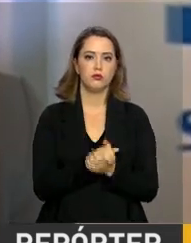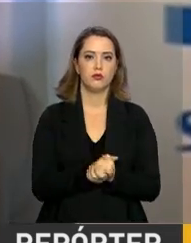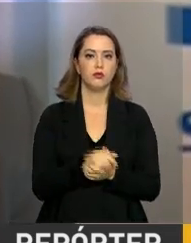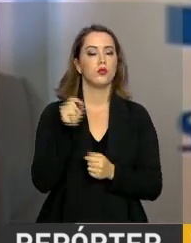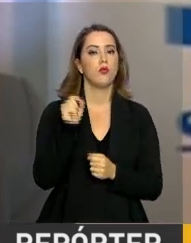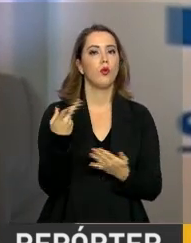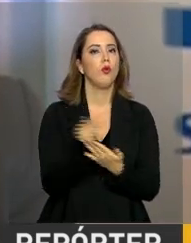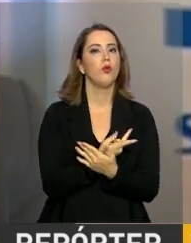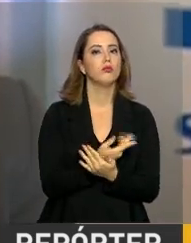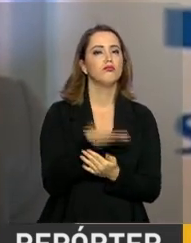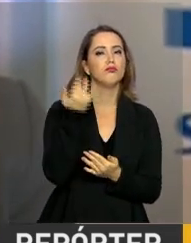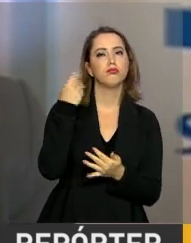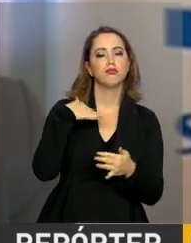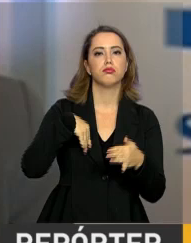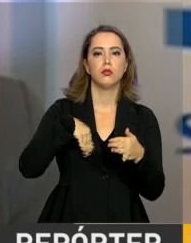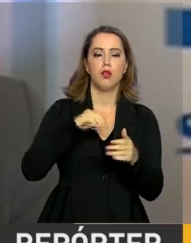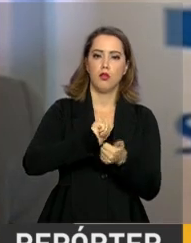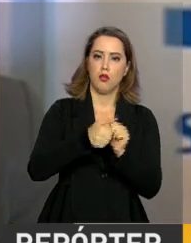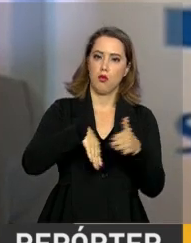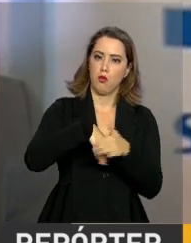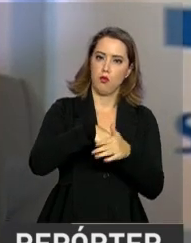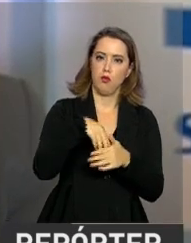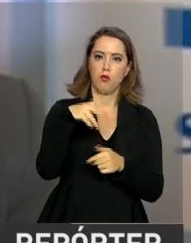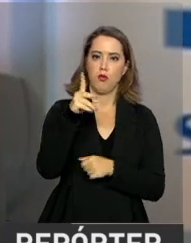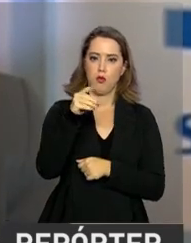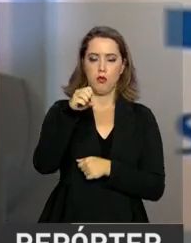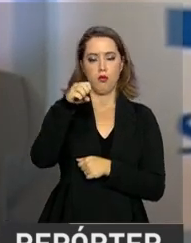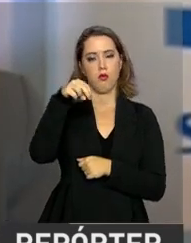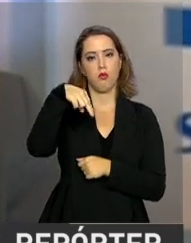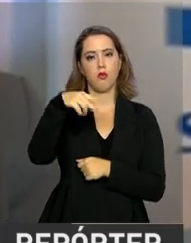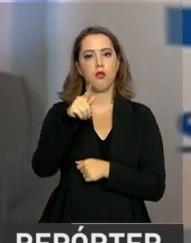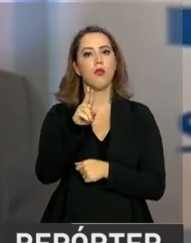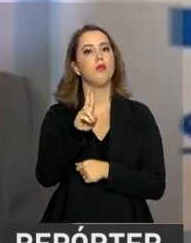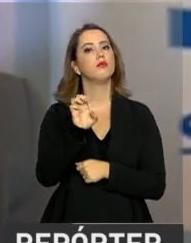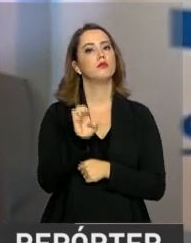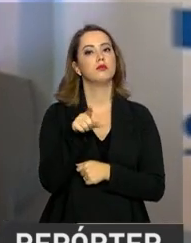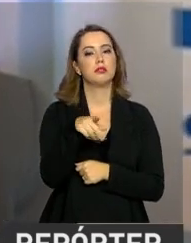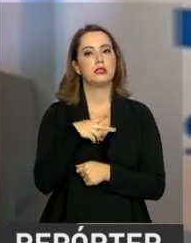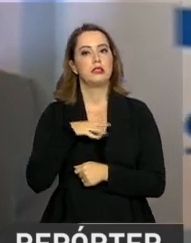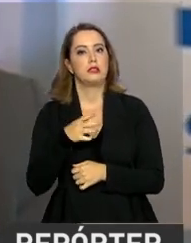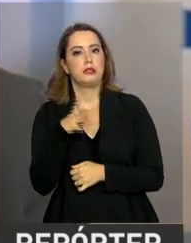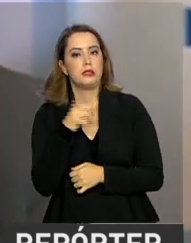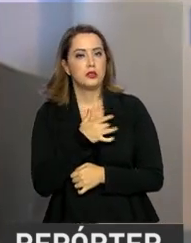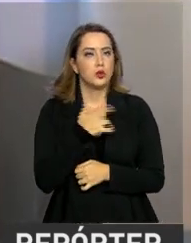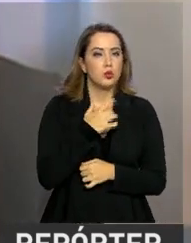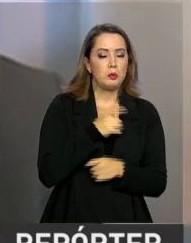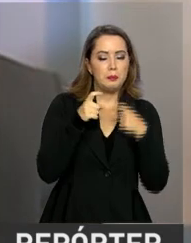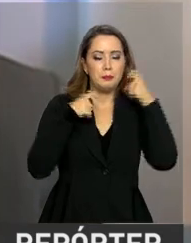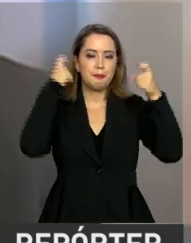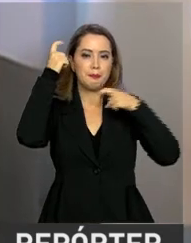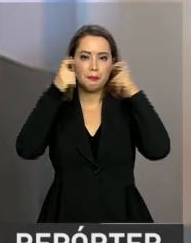o que aconteceu na Copa do Mundo, em relação à dengue. Havia uma grande expectativa, né, uma